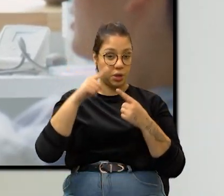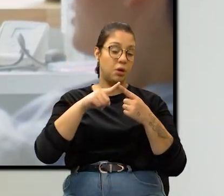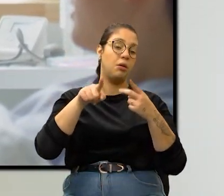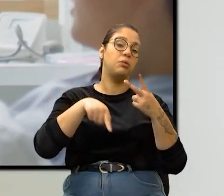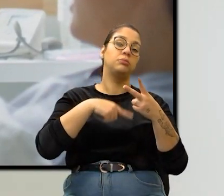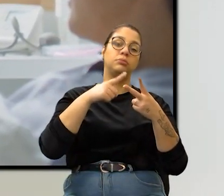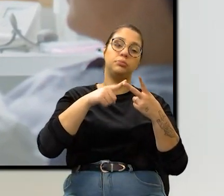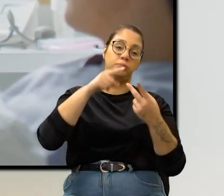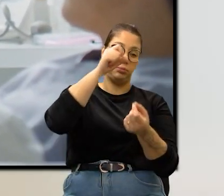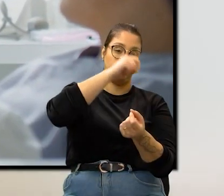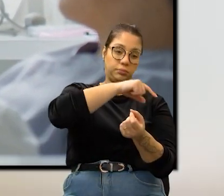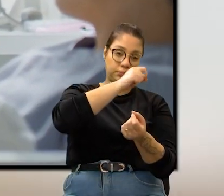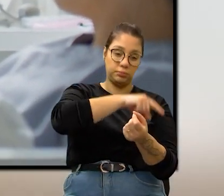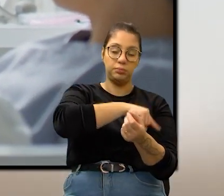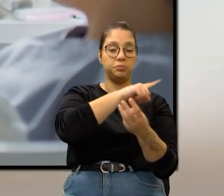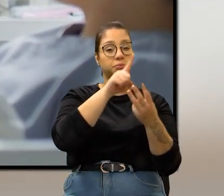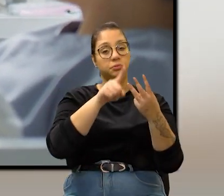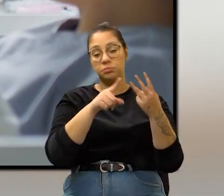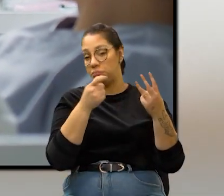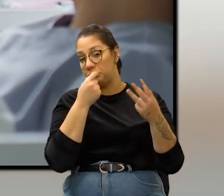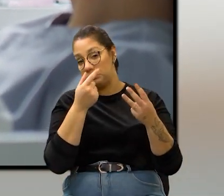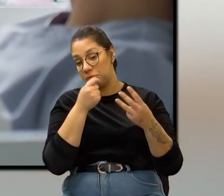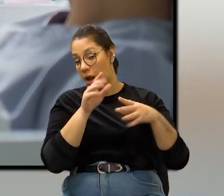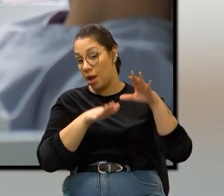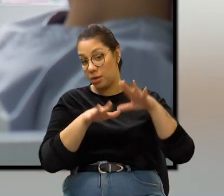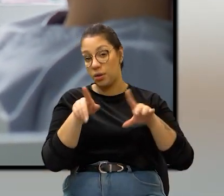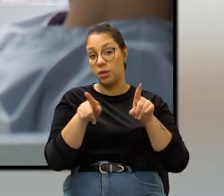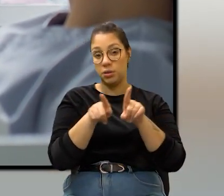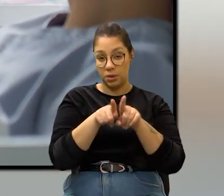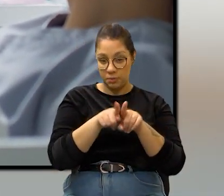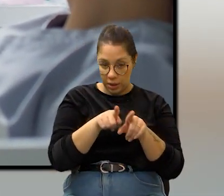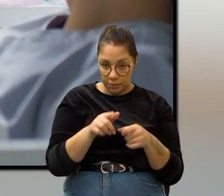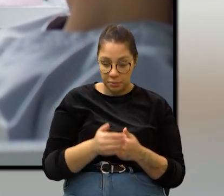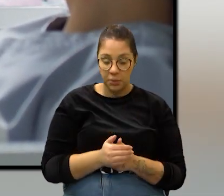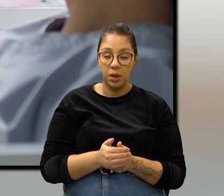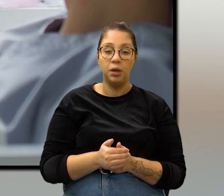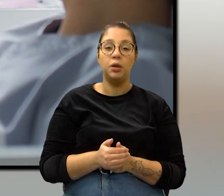Cirúrgico, radioterapia e quimioterapia, muitas vezes.